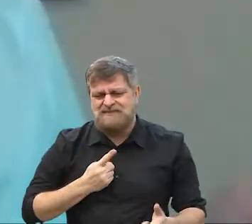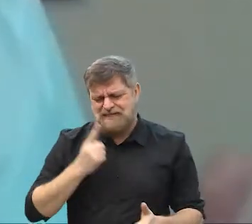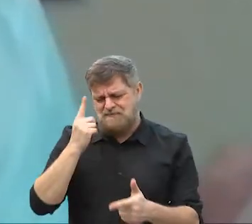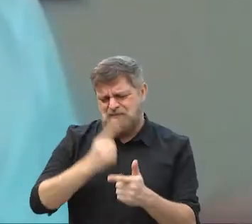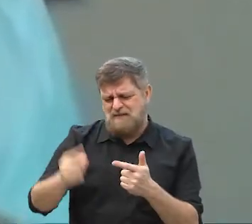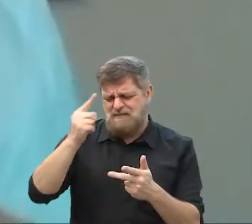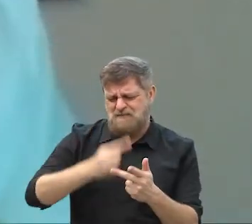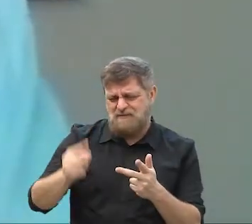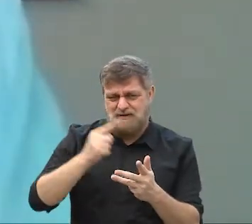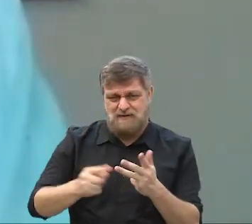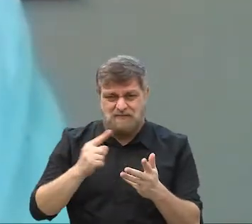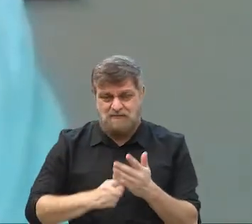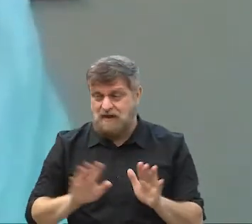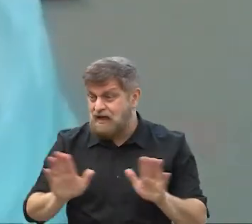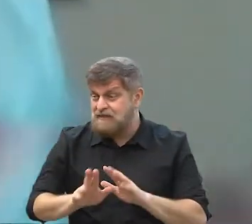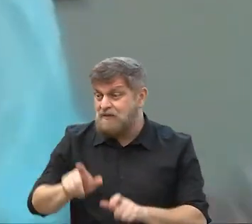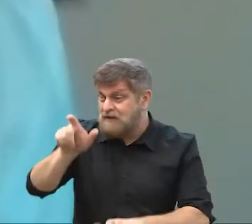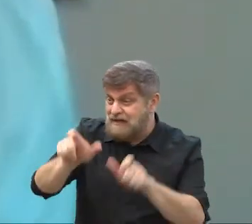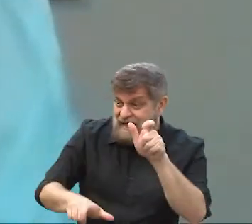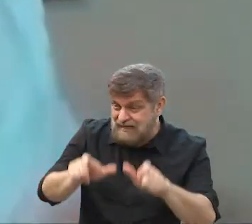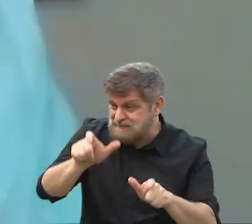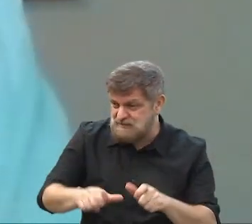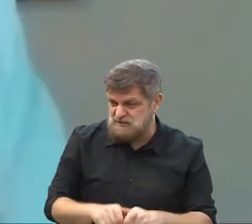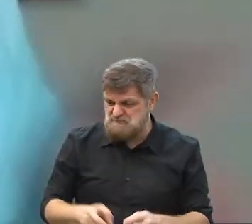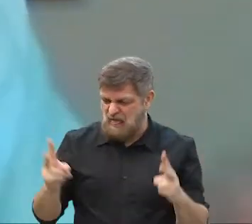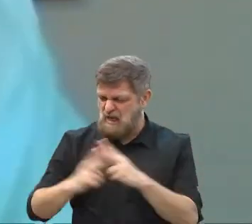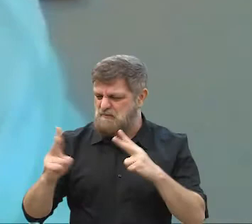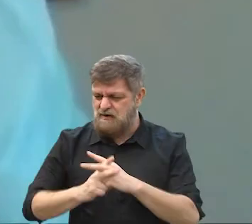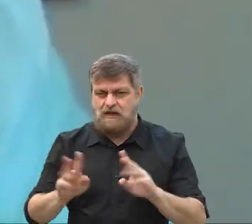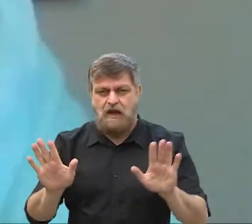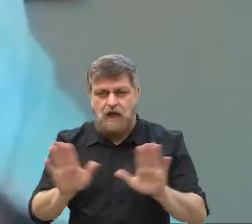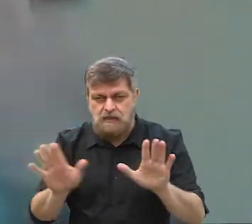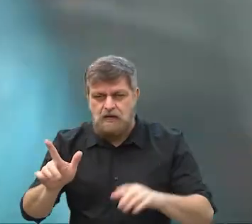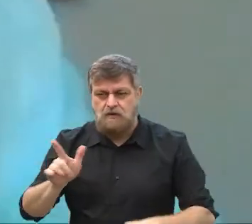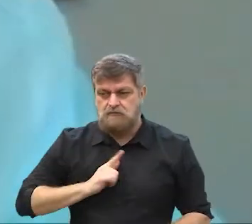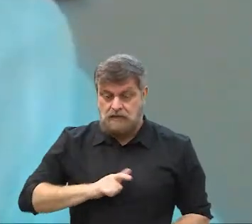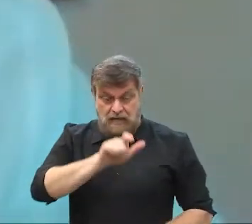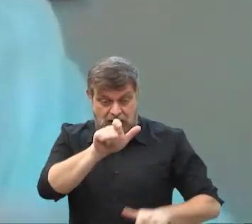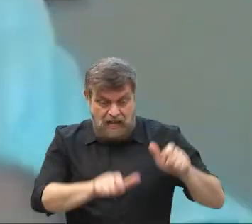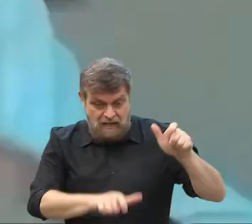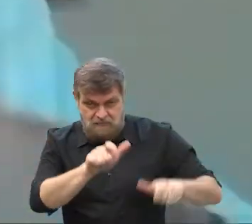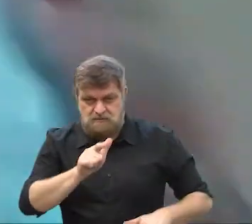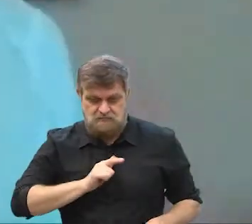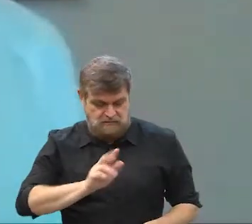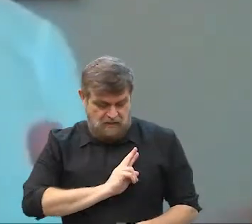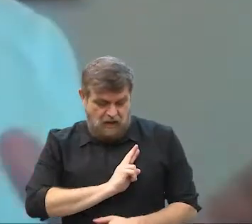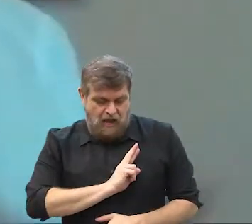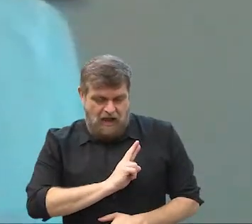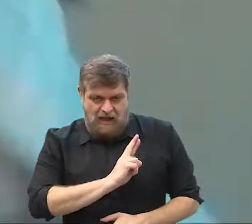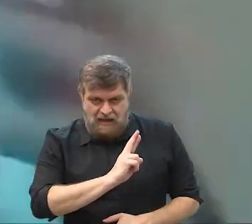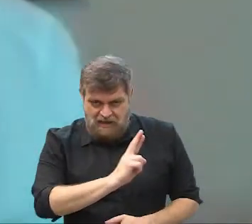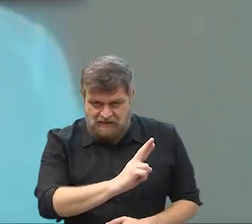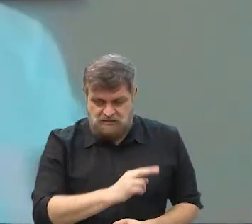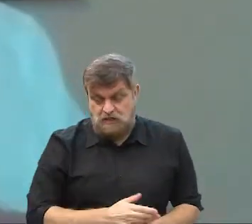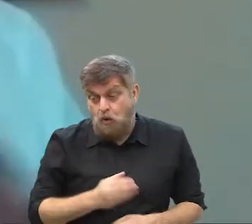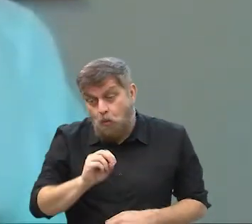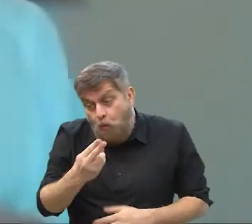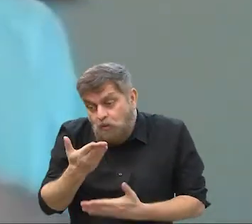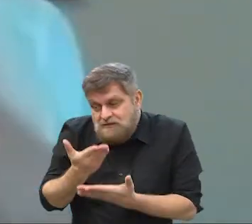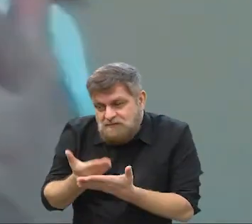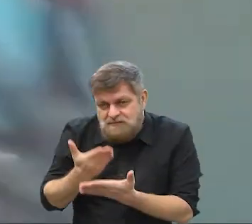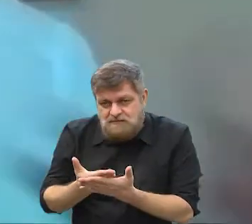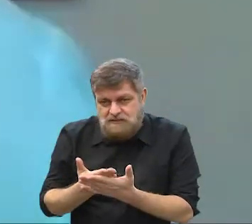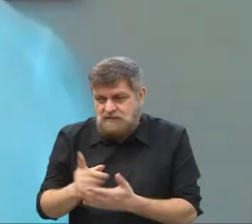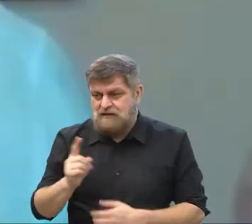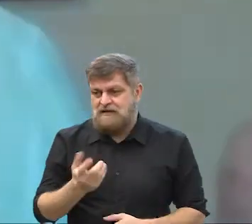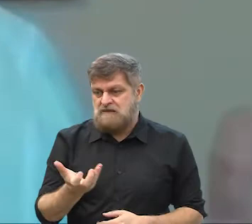conflitos, não porque as pessoas são conflituosas, não, elas são muitas vezes religiosas, filosóficas, sei lá eu, ou estudantes, eles não